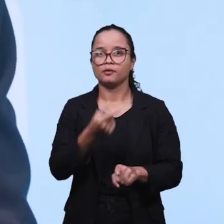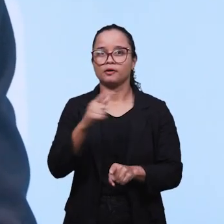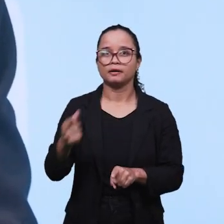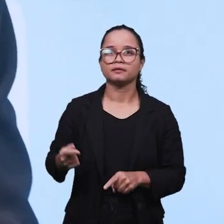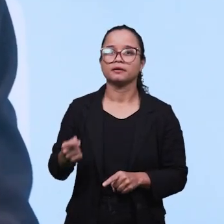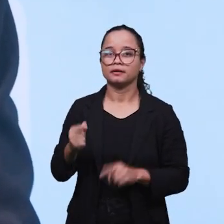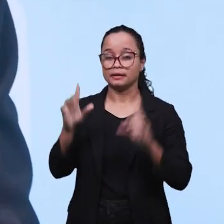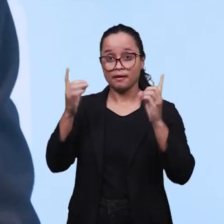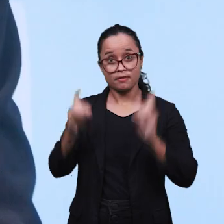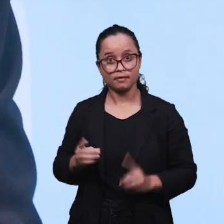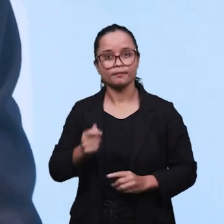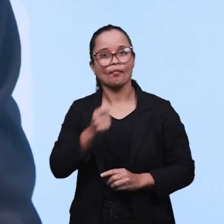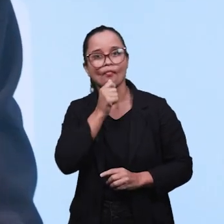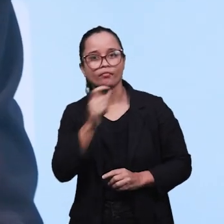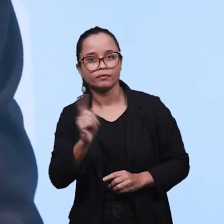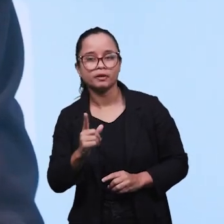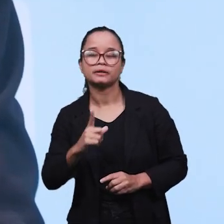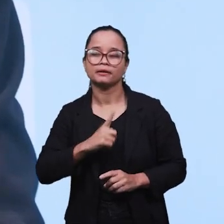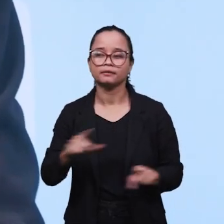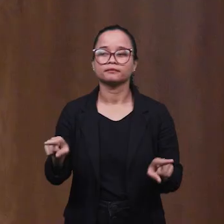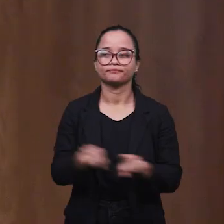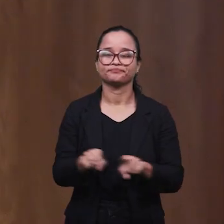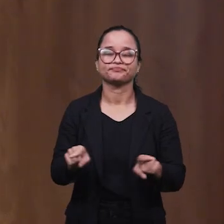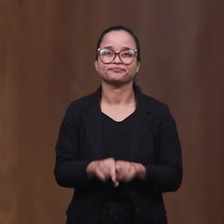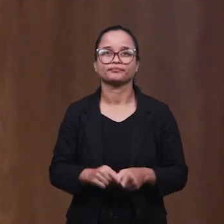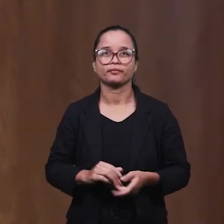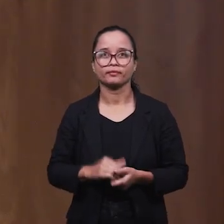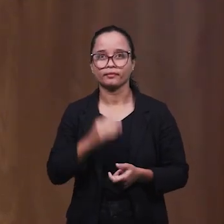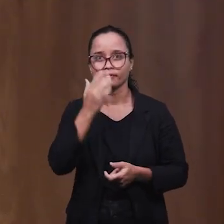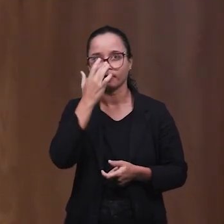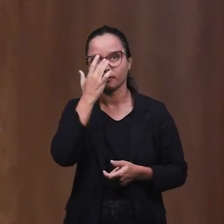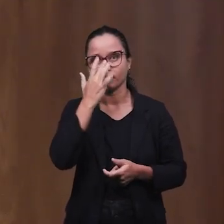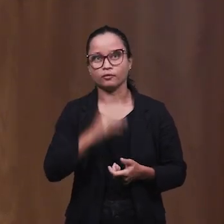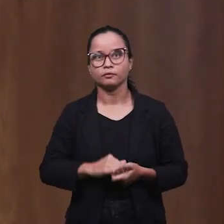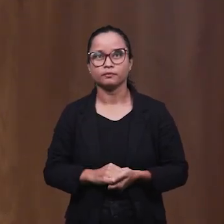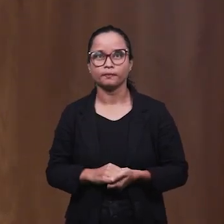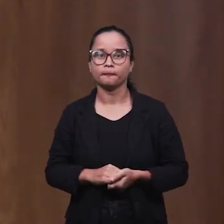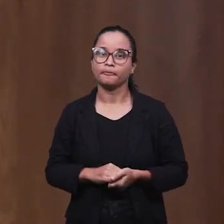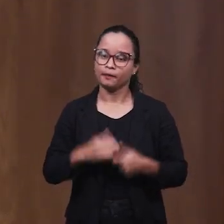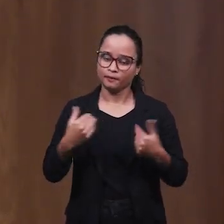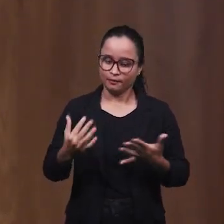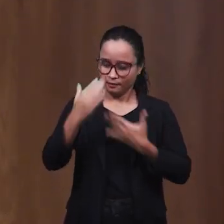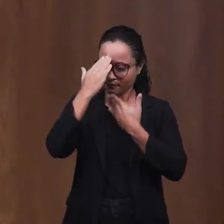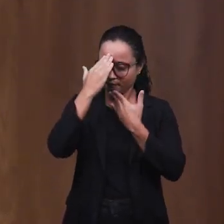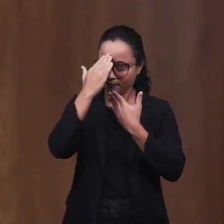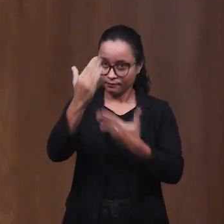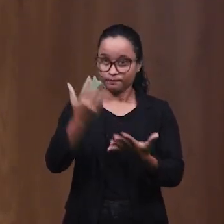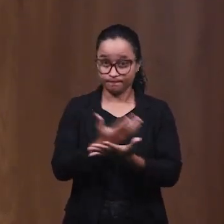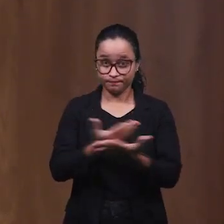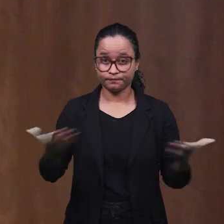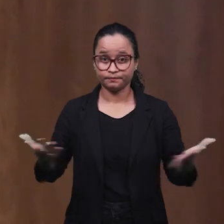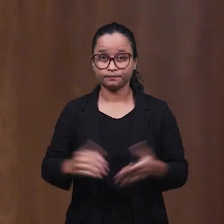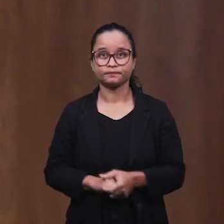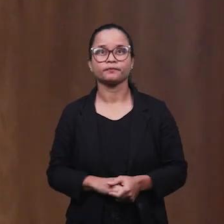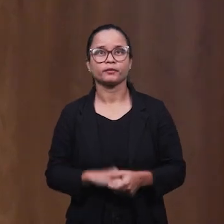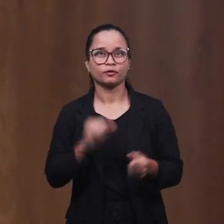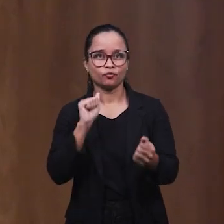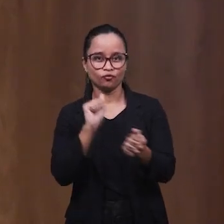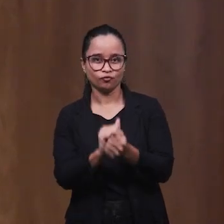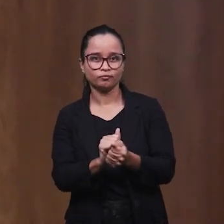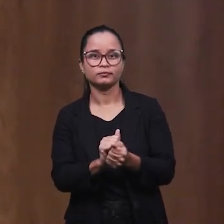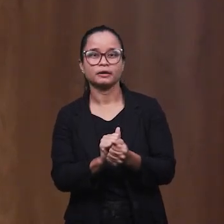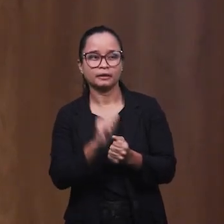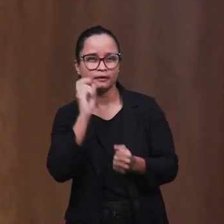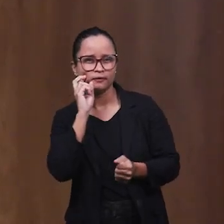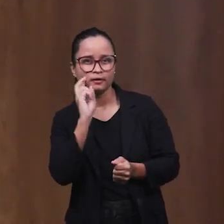têm deficiência já têm também. Glória a Deus. Desta forma, nós agradecemos a todos que acompanharam o